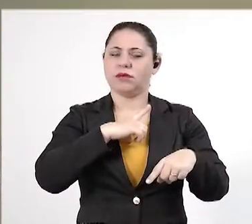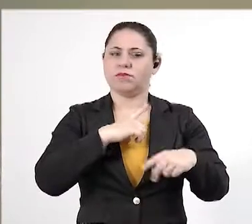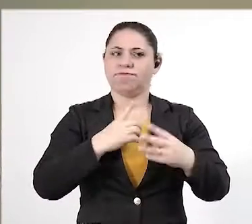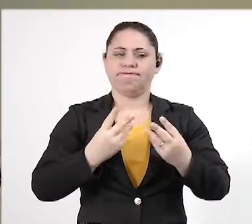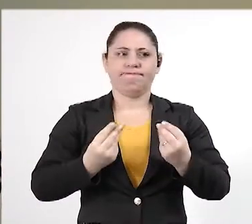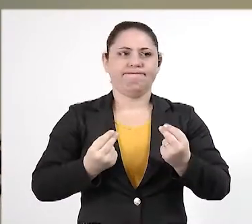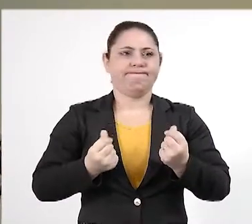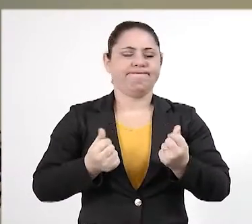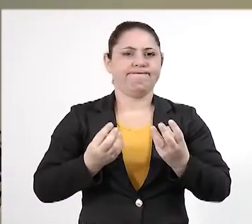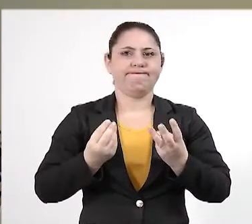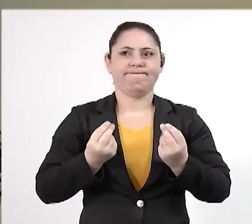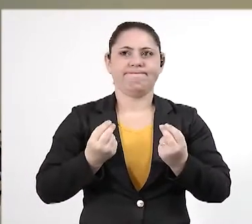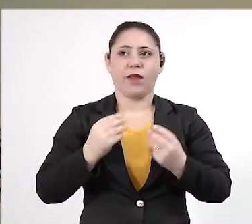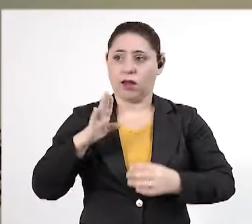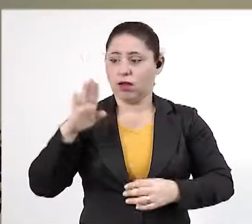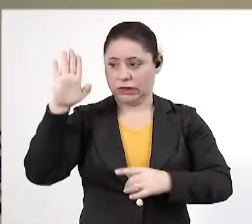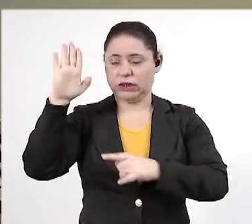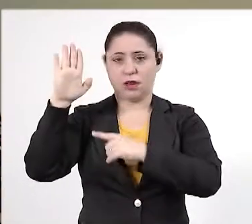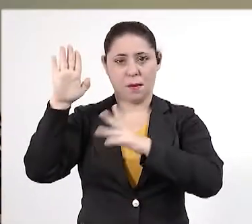essa